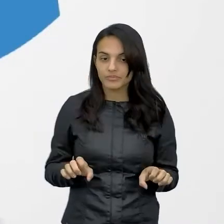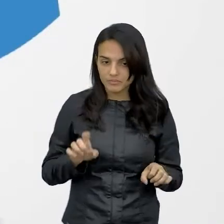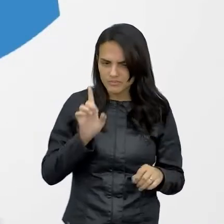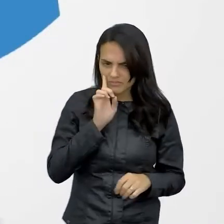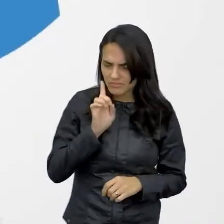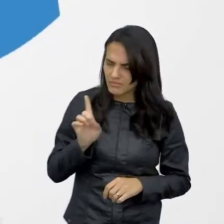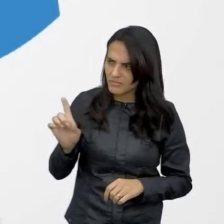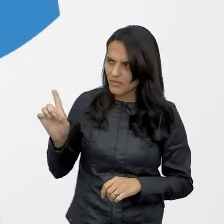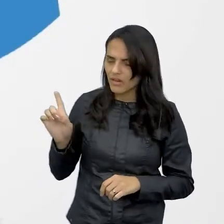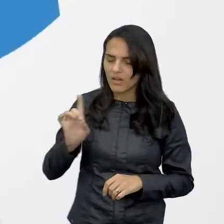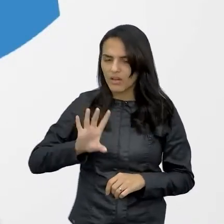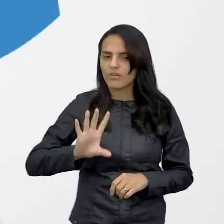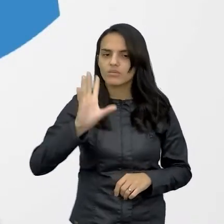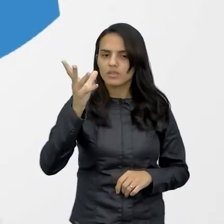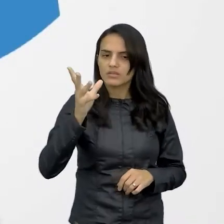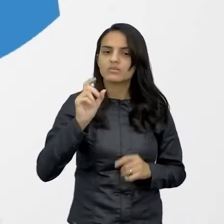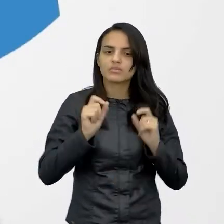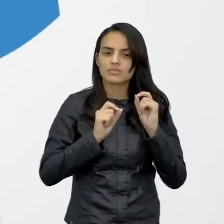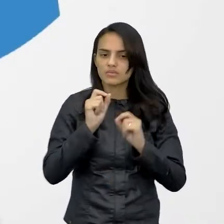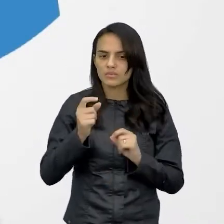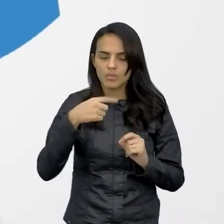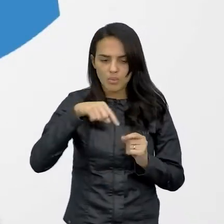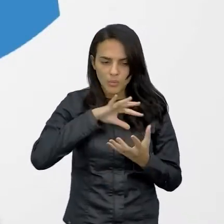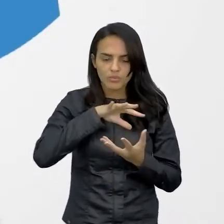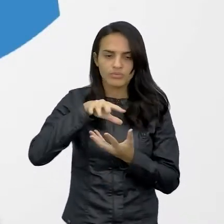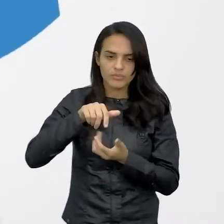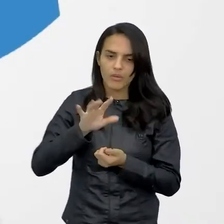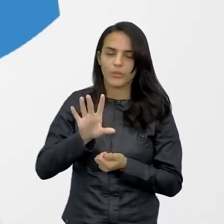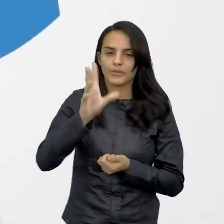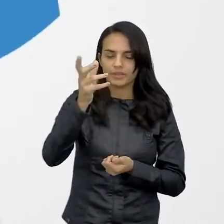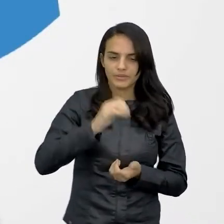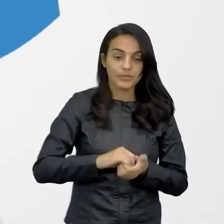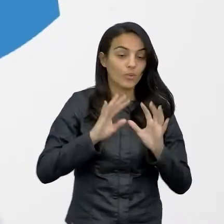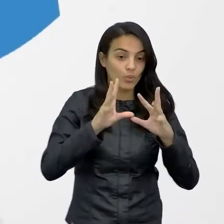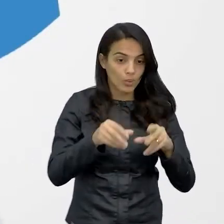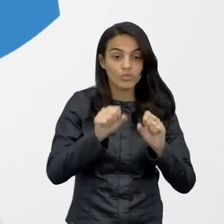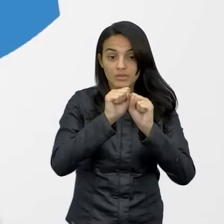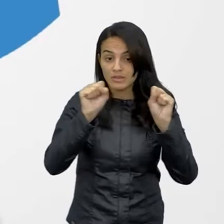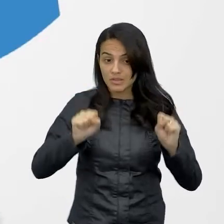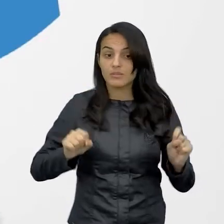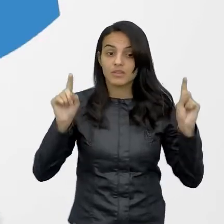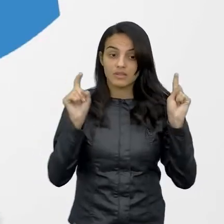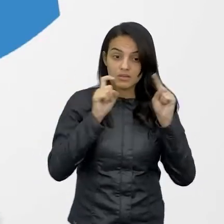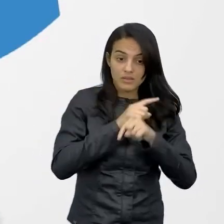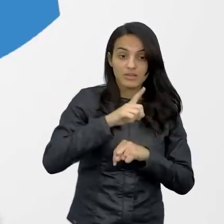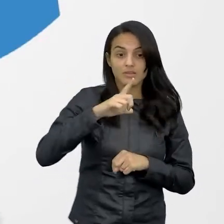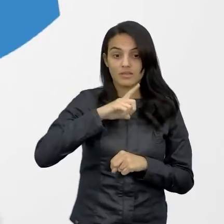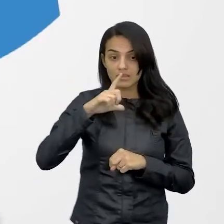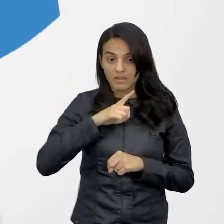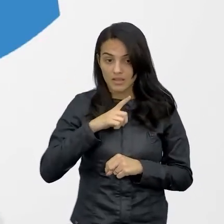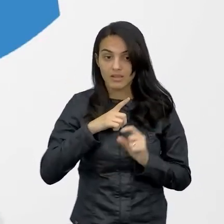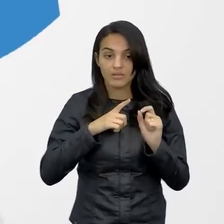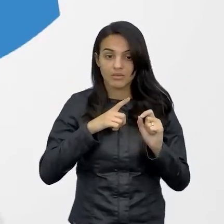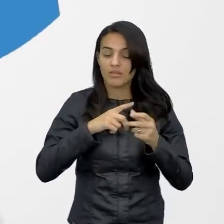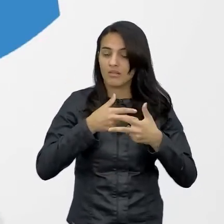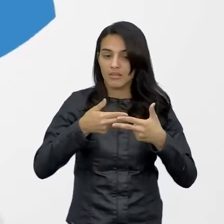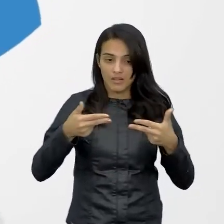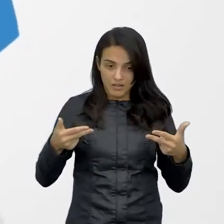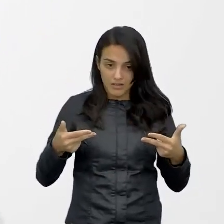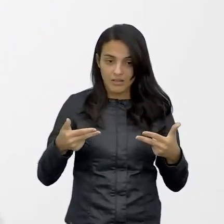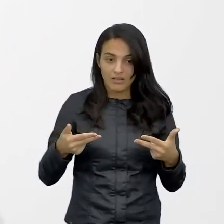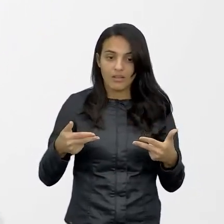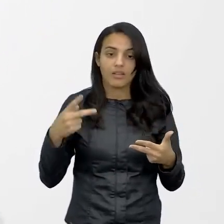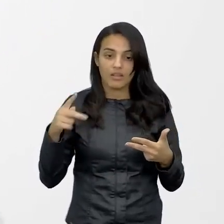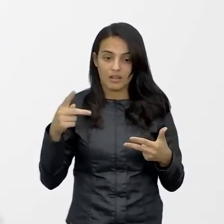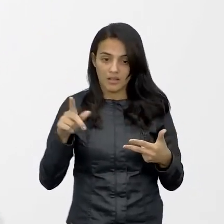e este é um fenômeno generalizado em nosso mundo. Todos os sistemas complexos têm essa propriedade multidimensional. Eles